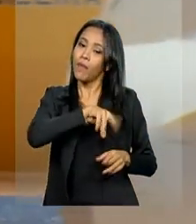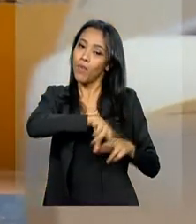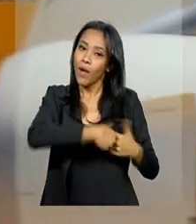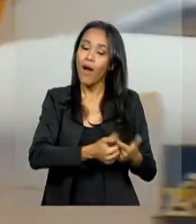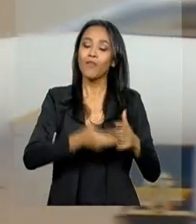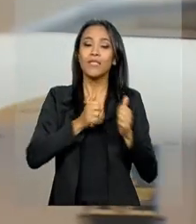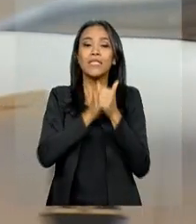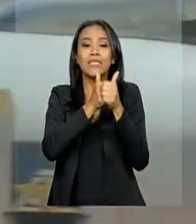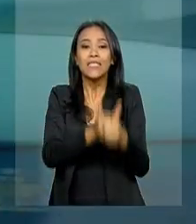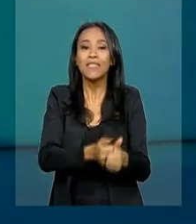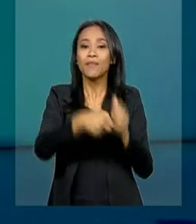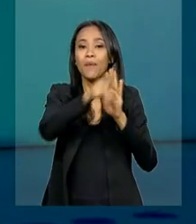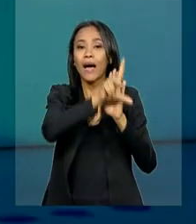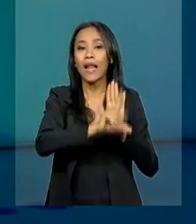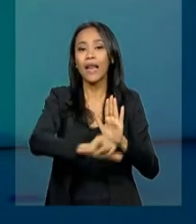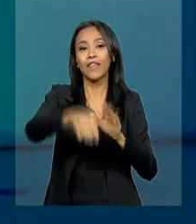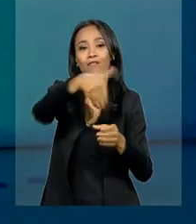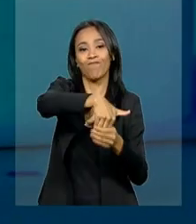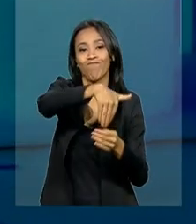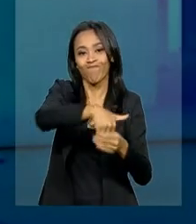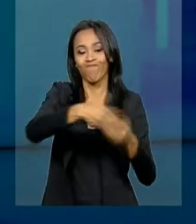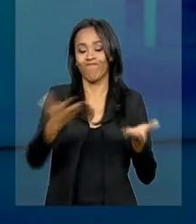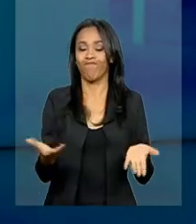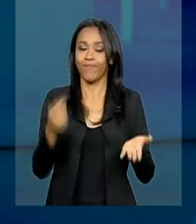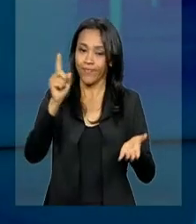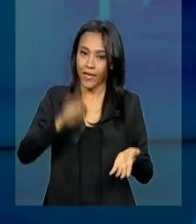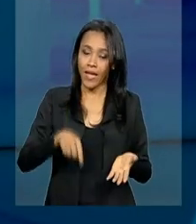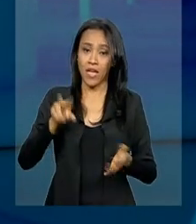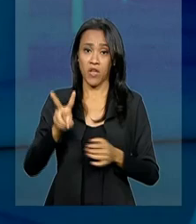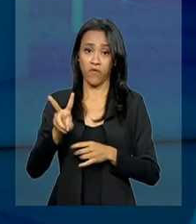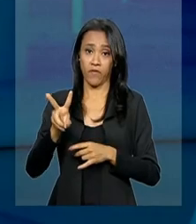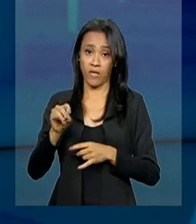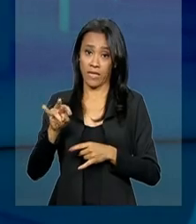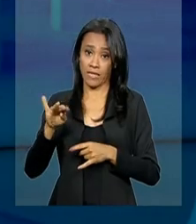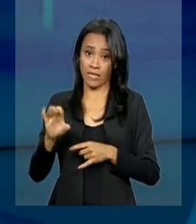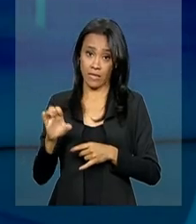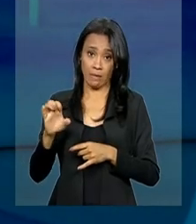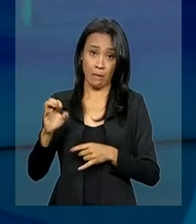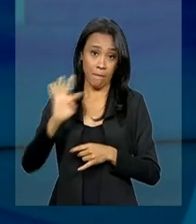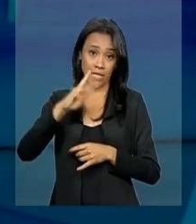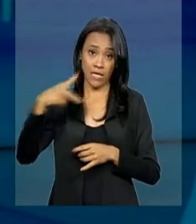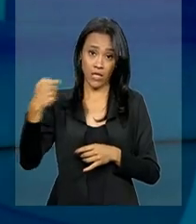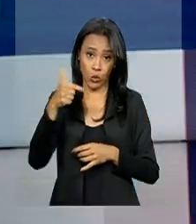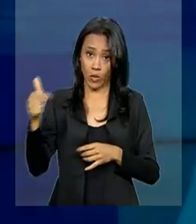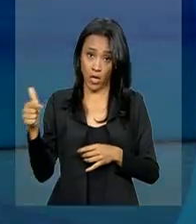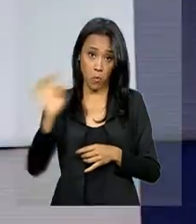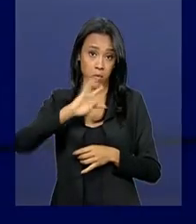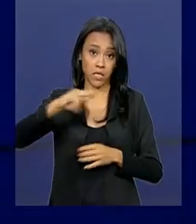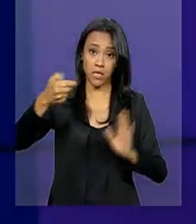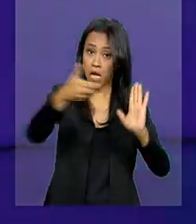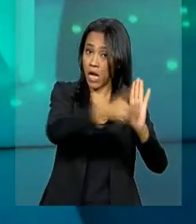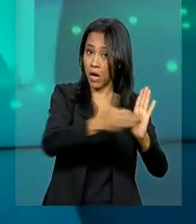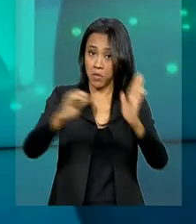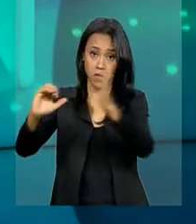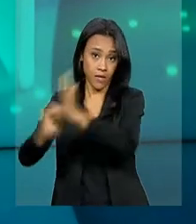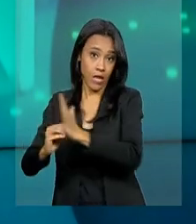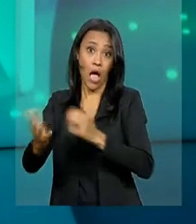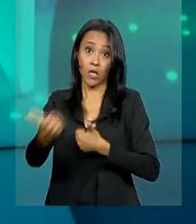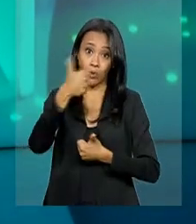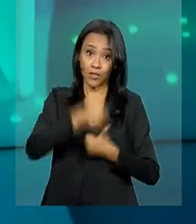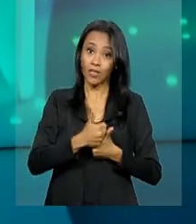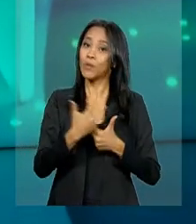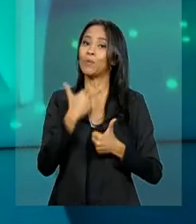legislação eleitoral. Como o cargo de vice-presidente está vago, se os presidentes da Câmara e do Senado assumissem, ficariam